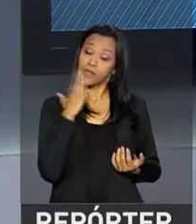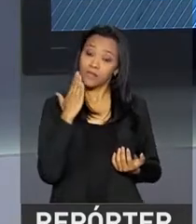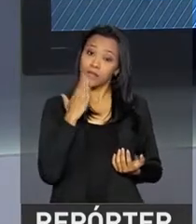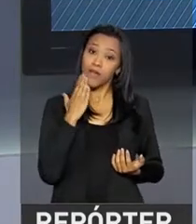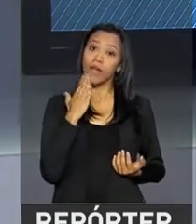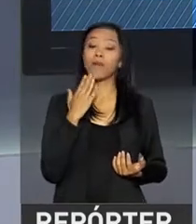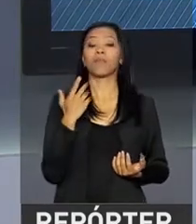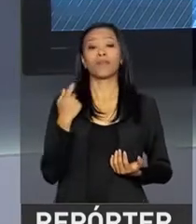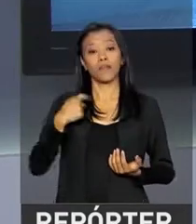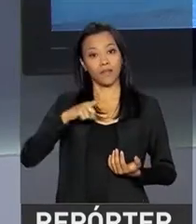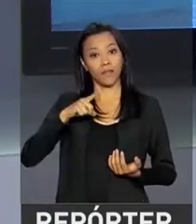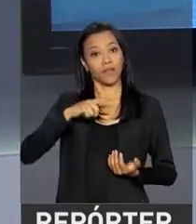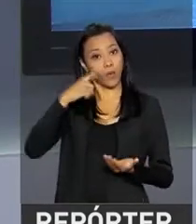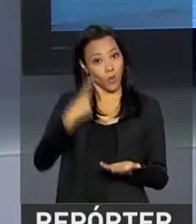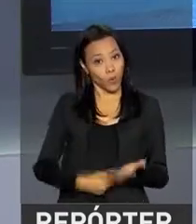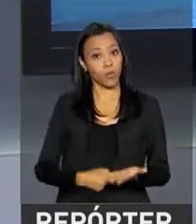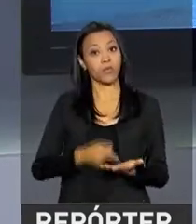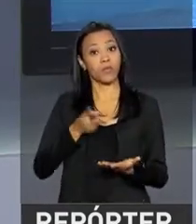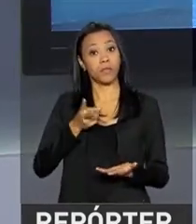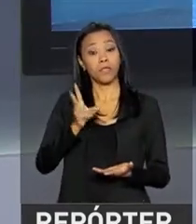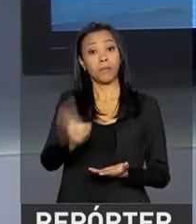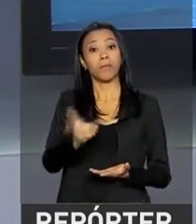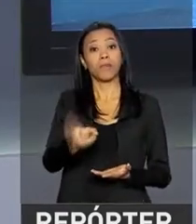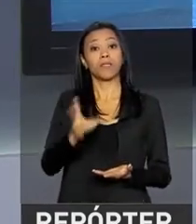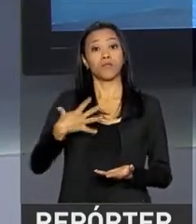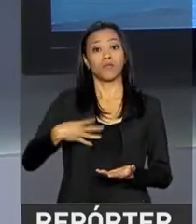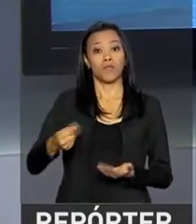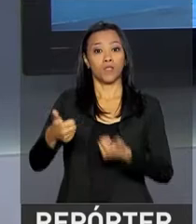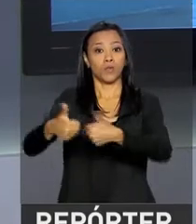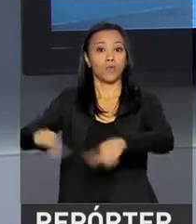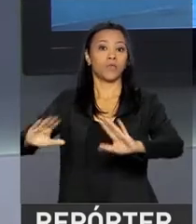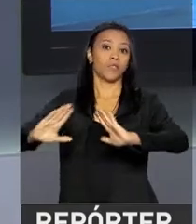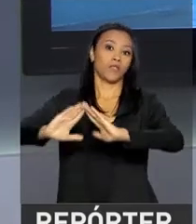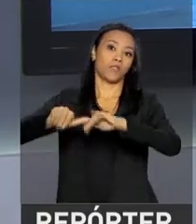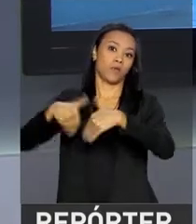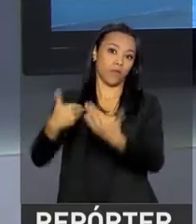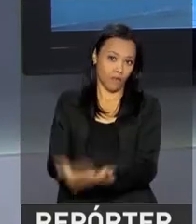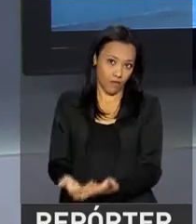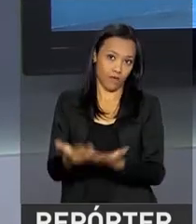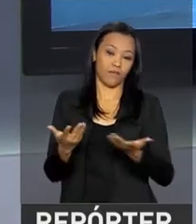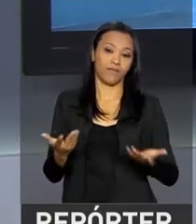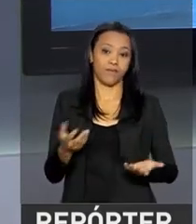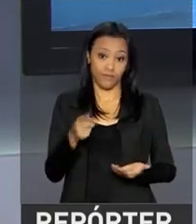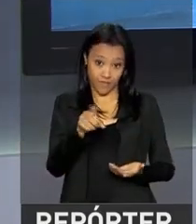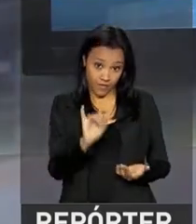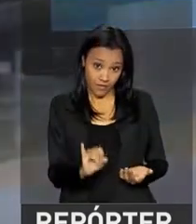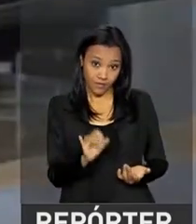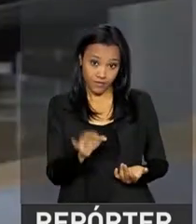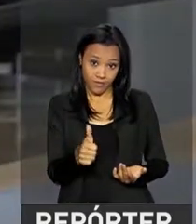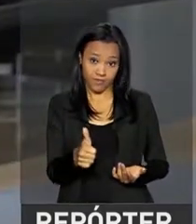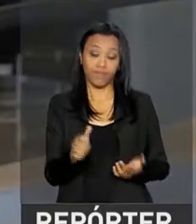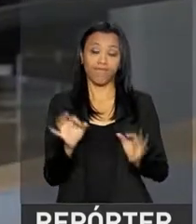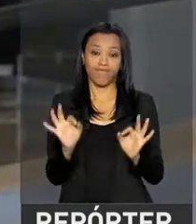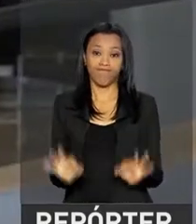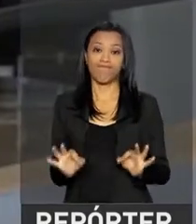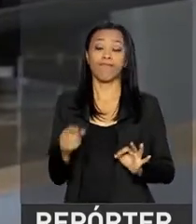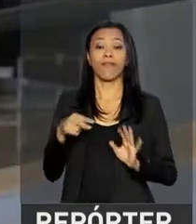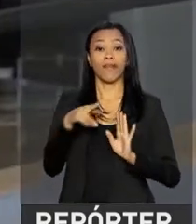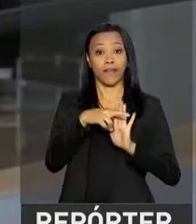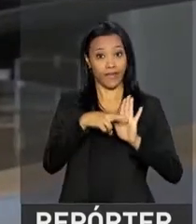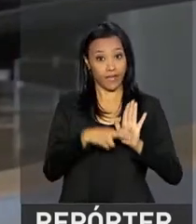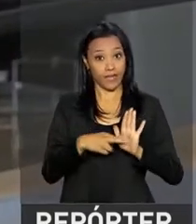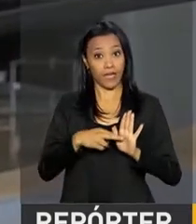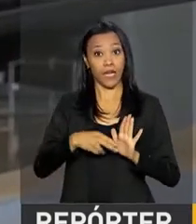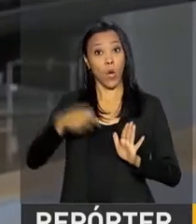compromisso de manter os filhos na escola é isso mesmo nem bom dia caroba de a todos o mesmo carol essa regra que